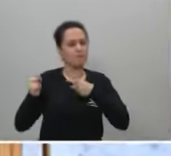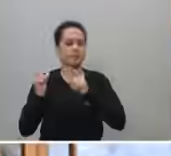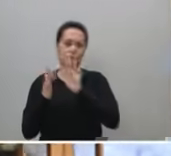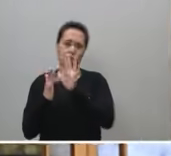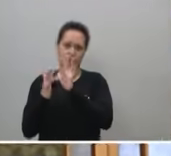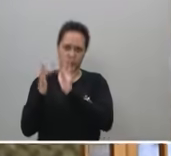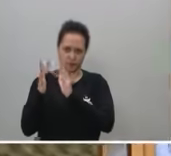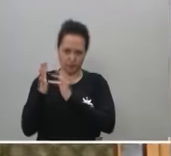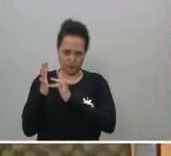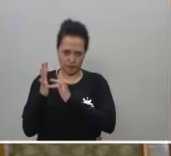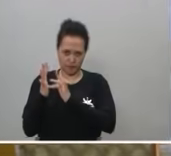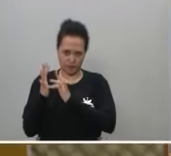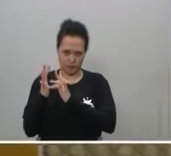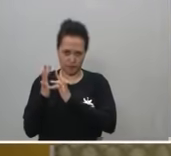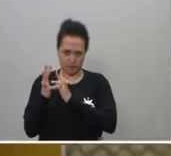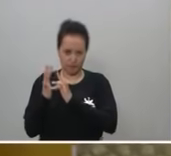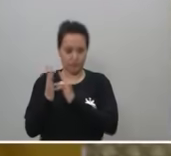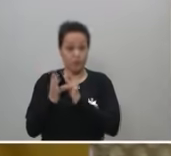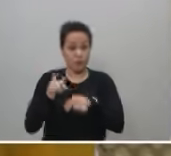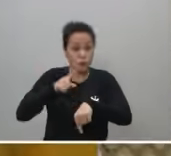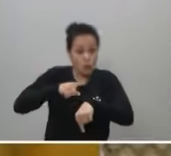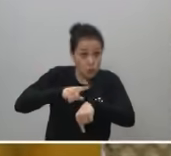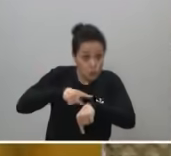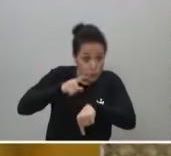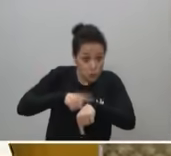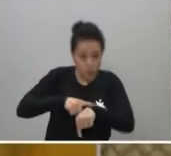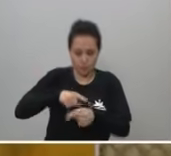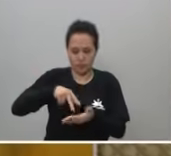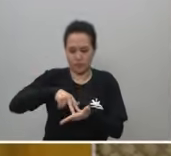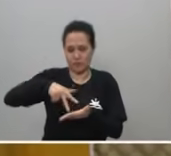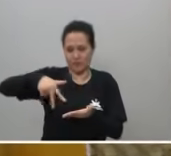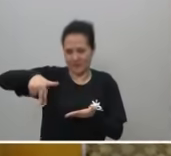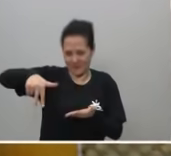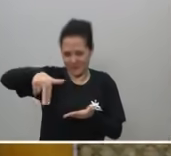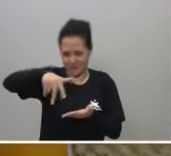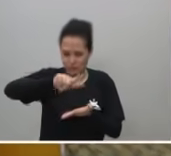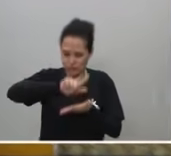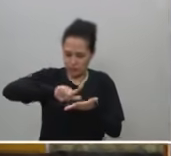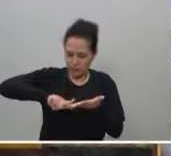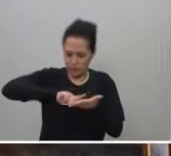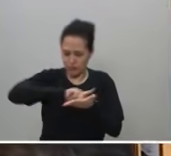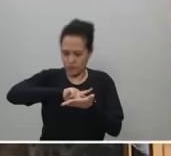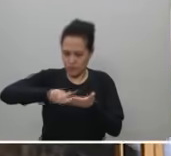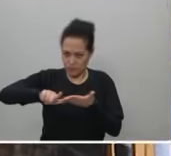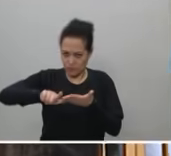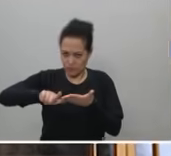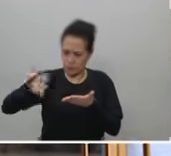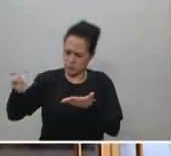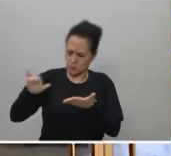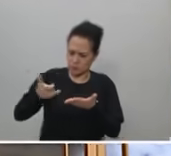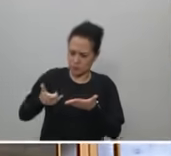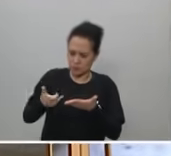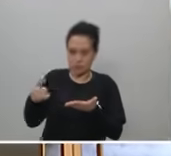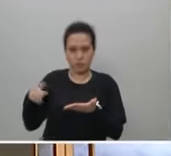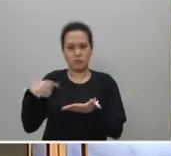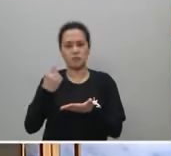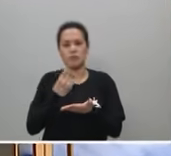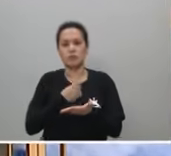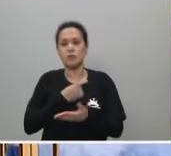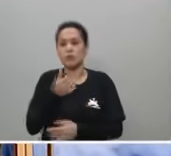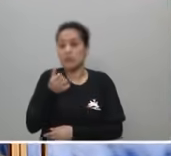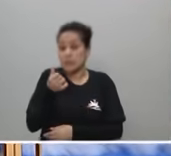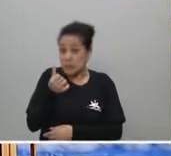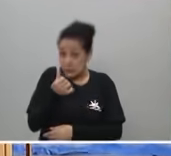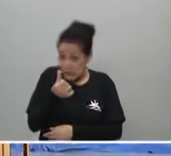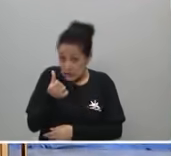nossa compreensão litúrgica, nós estamos no sexto domingo da Páscoa.